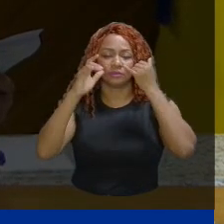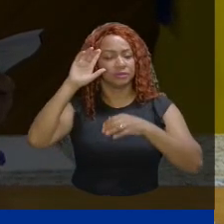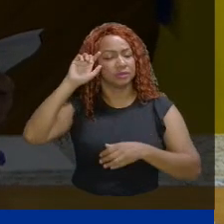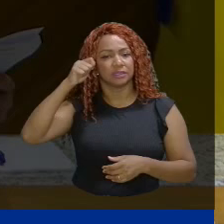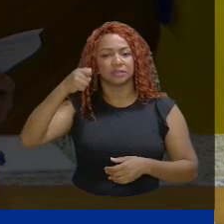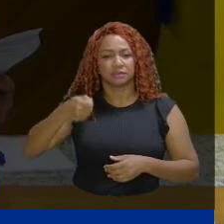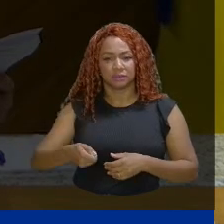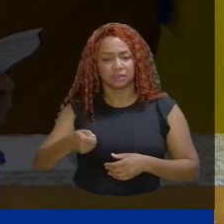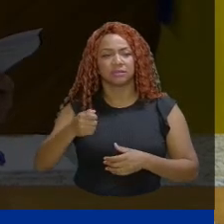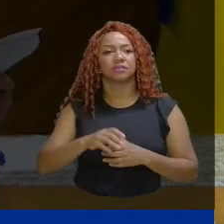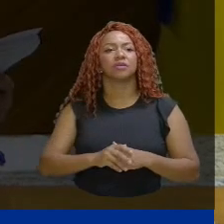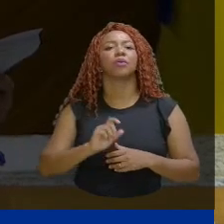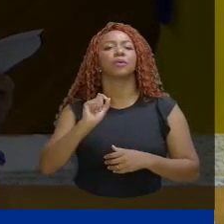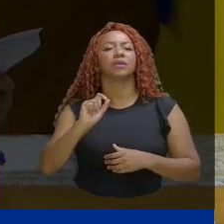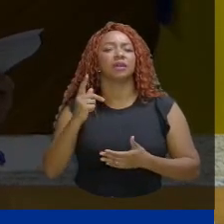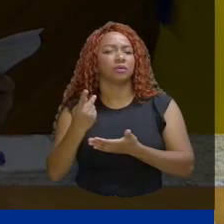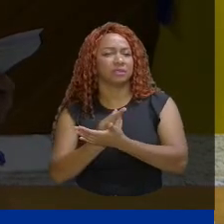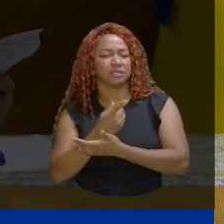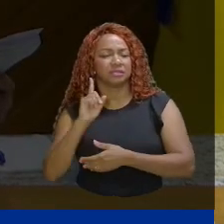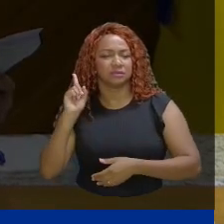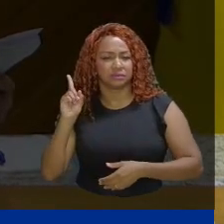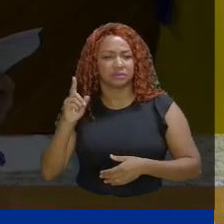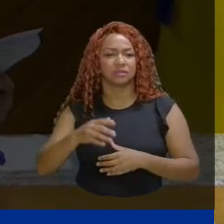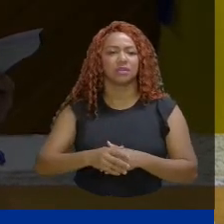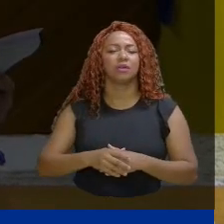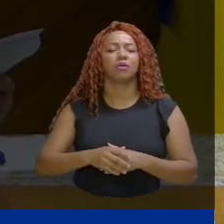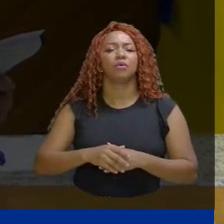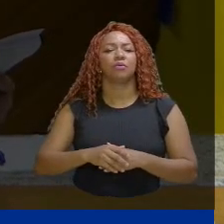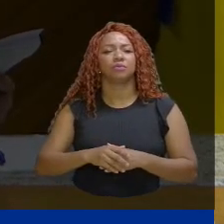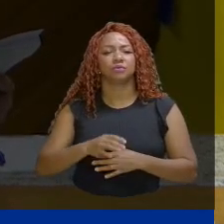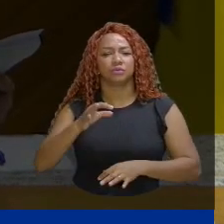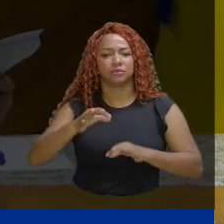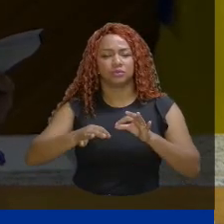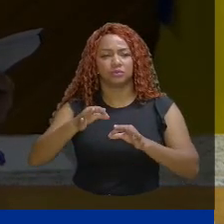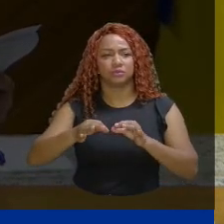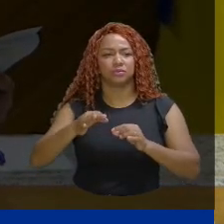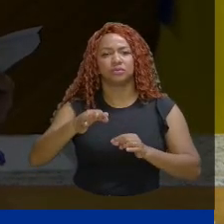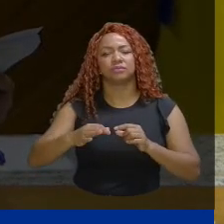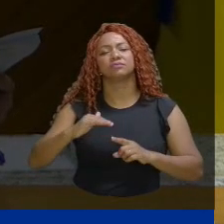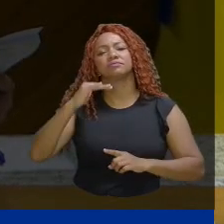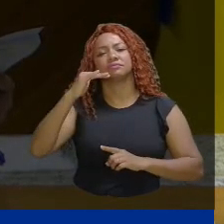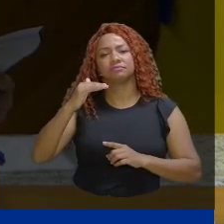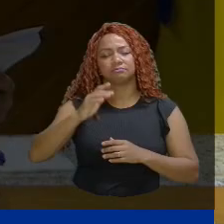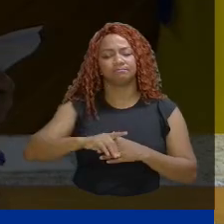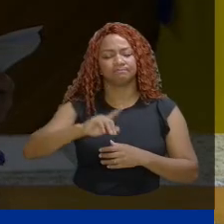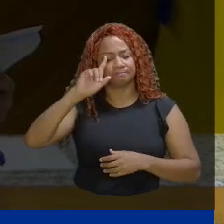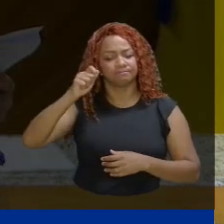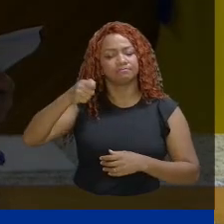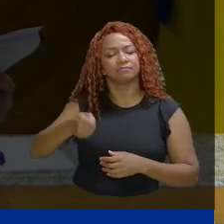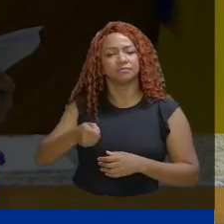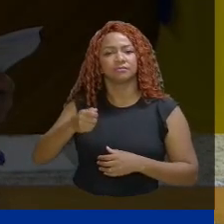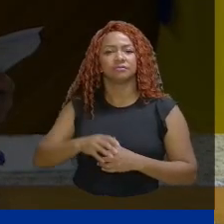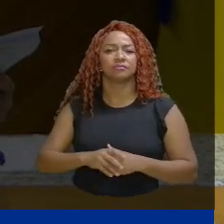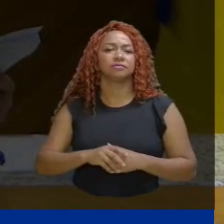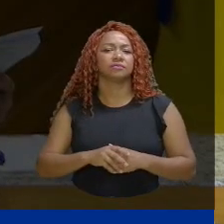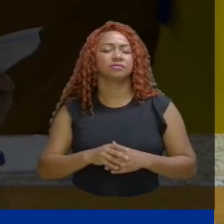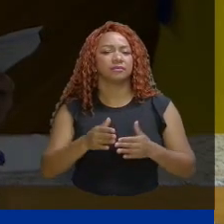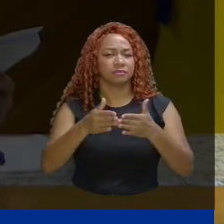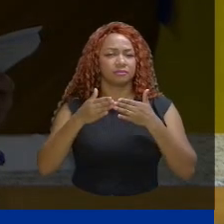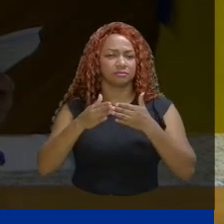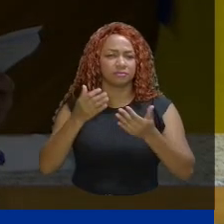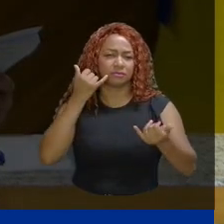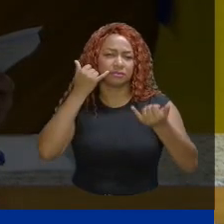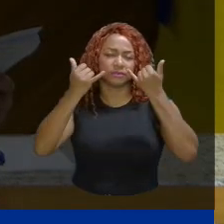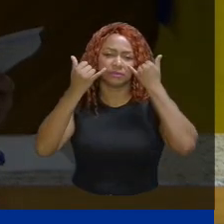decisão impugnada. O que aconteceu lá? O desembargador João Lages proferiu a decisão e aí foram